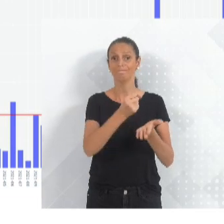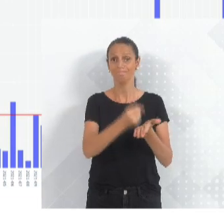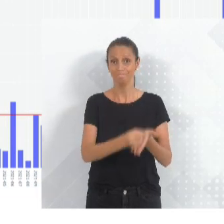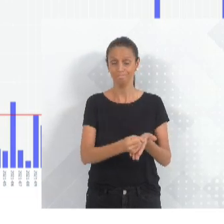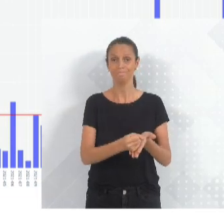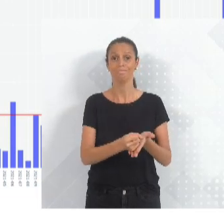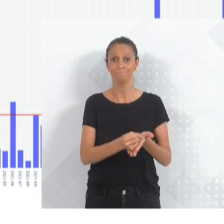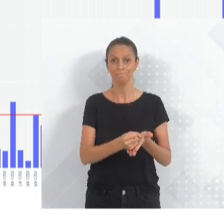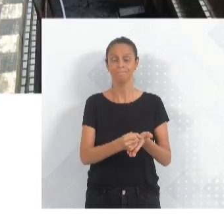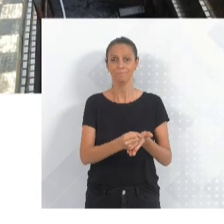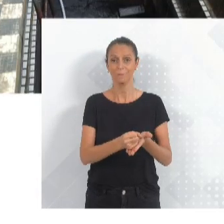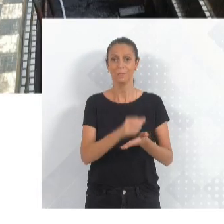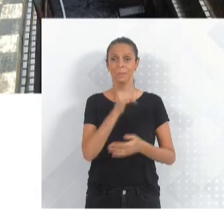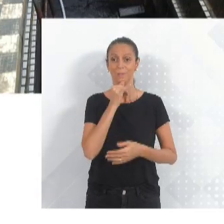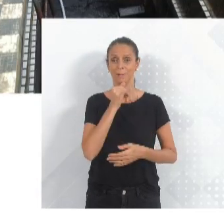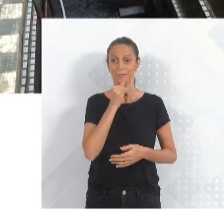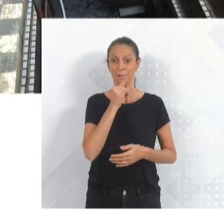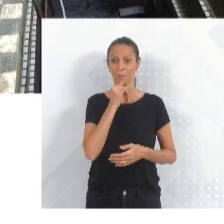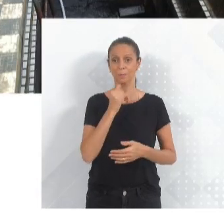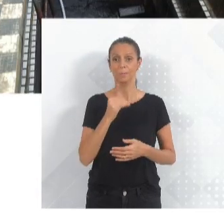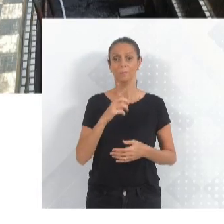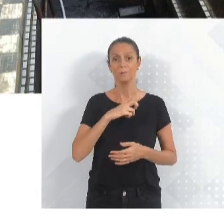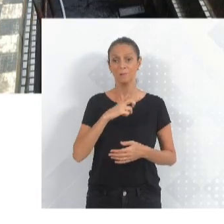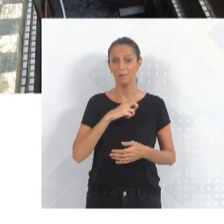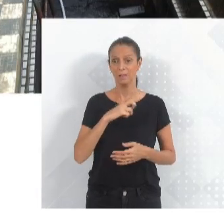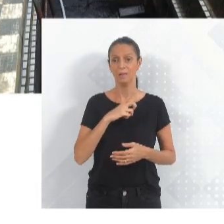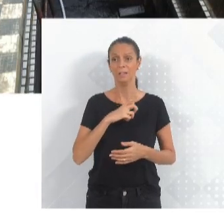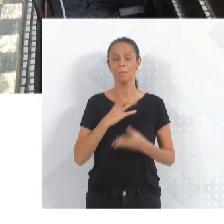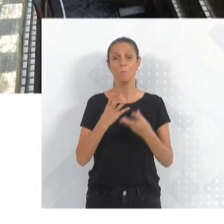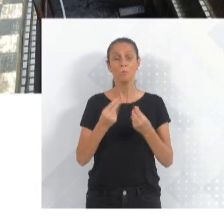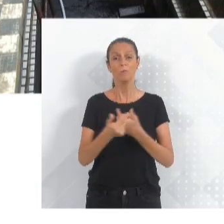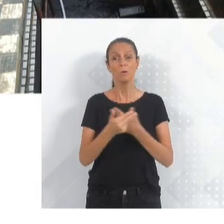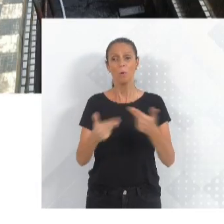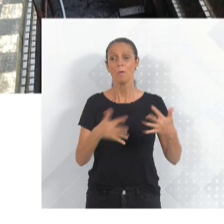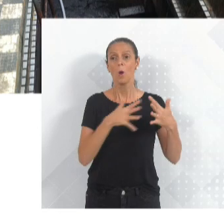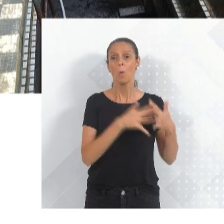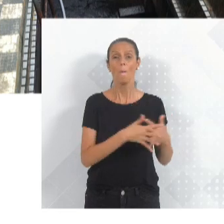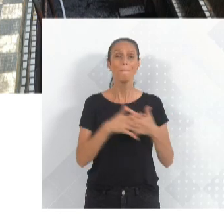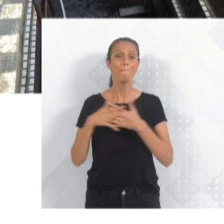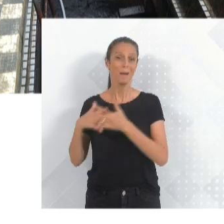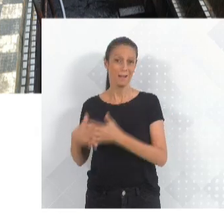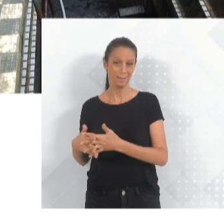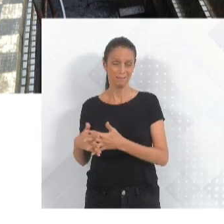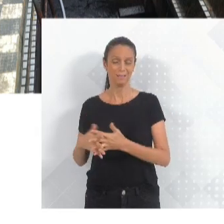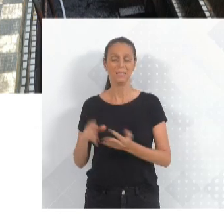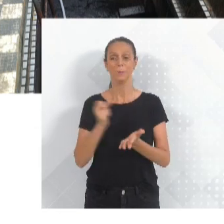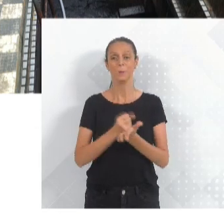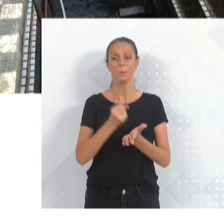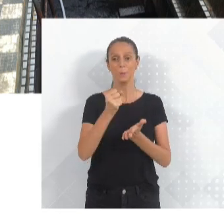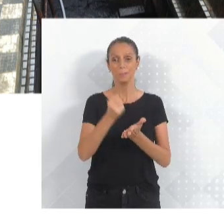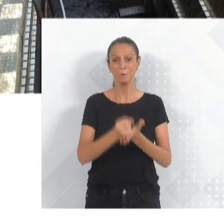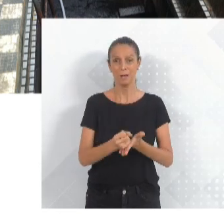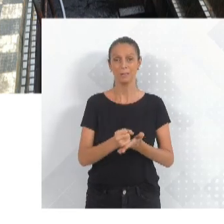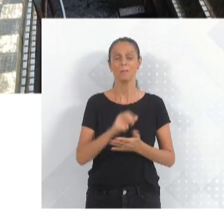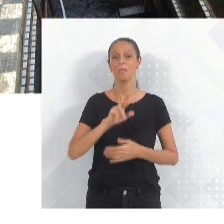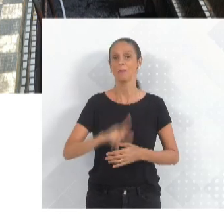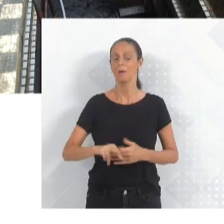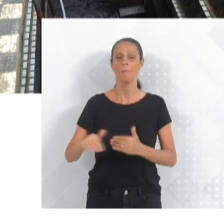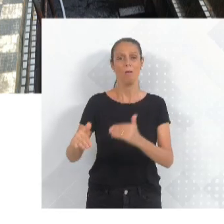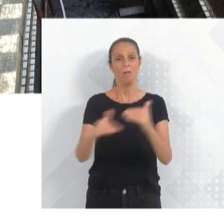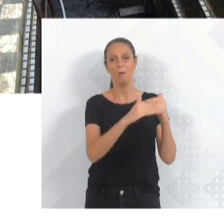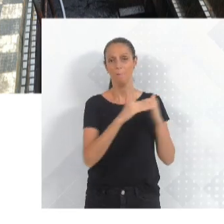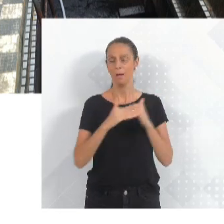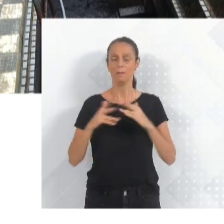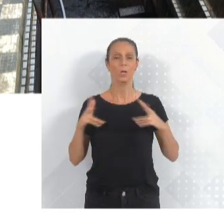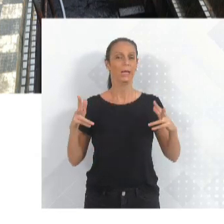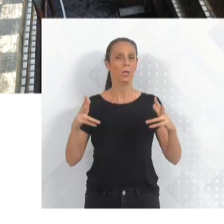são de prateleira, como a gente chama, então tem toda uma complexidade. E um contrato não é igual ao outro, por mais